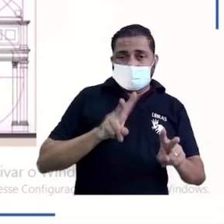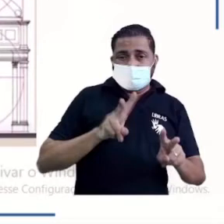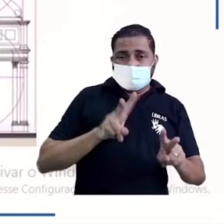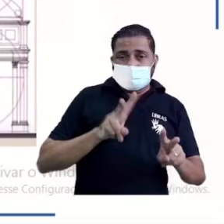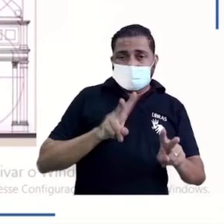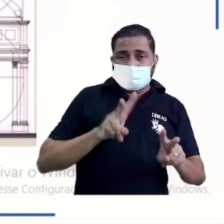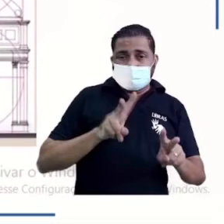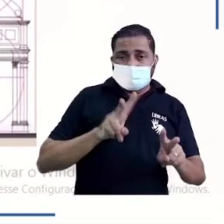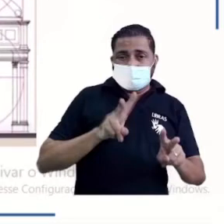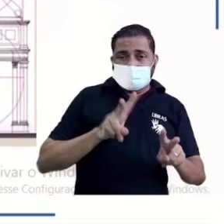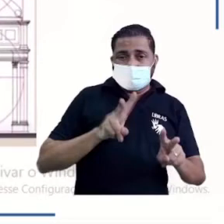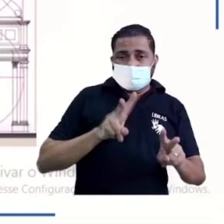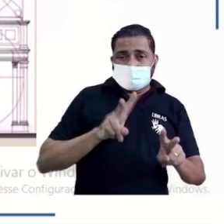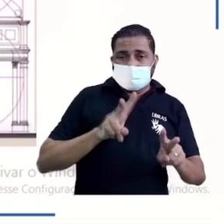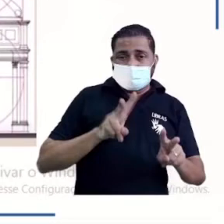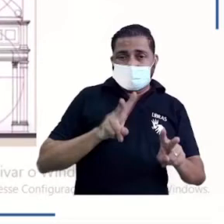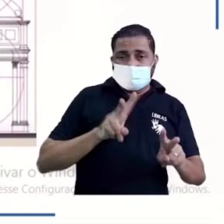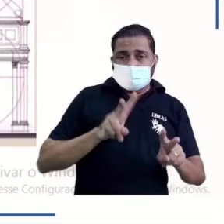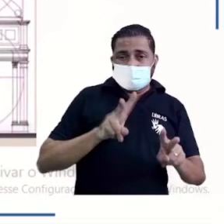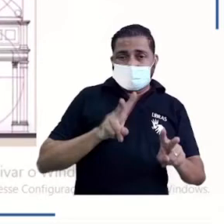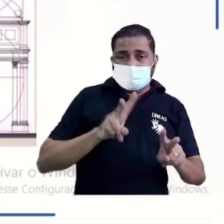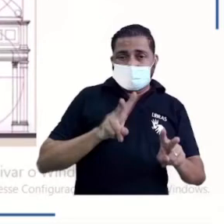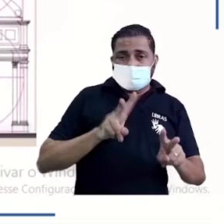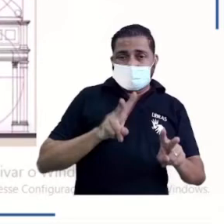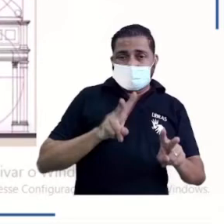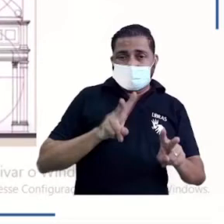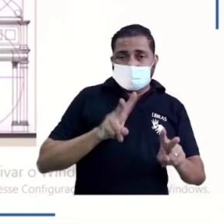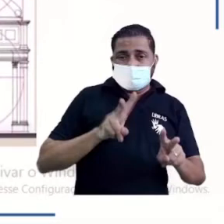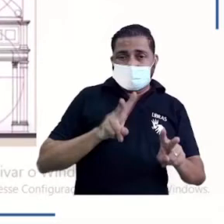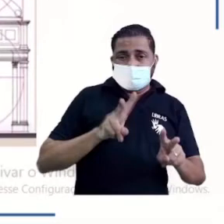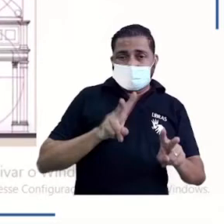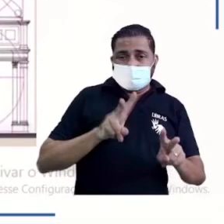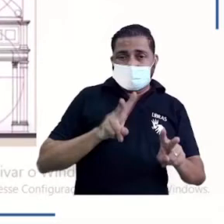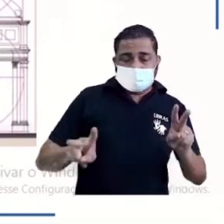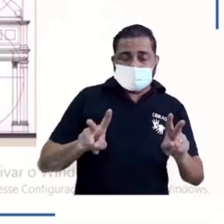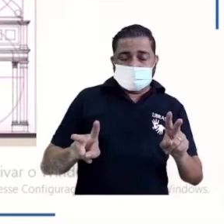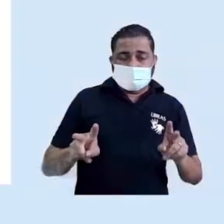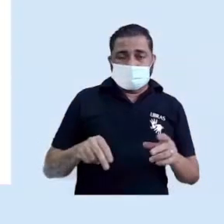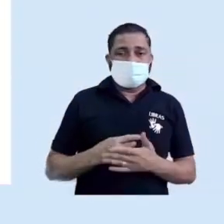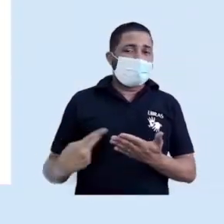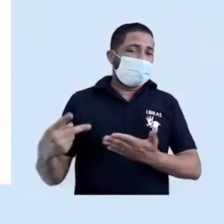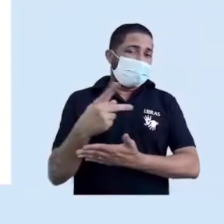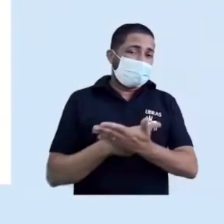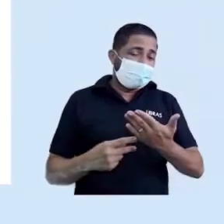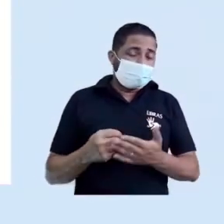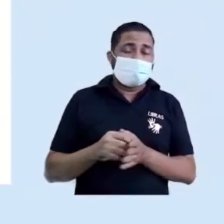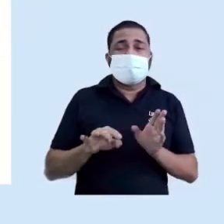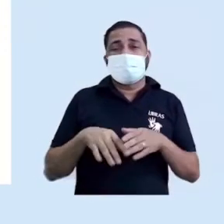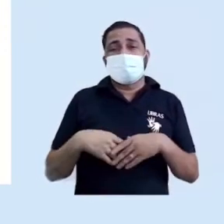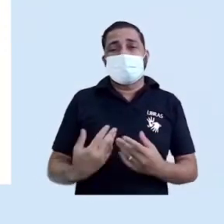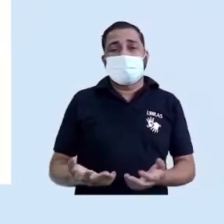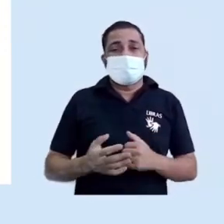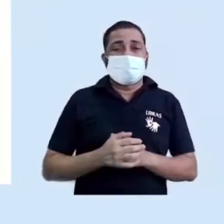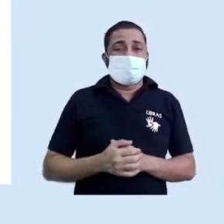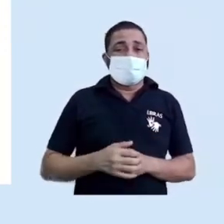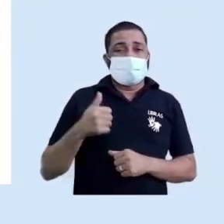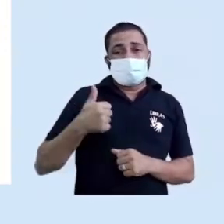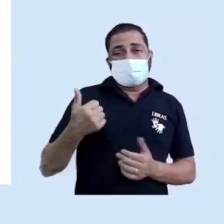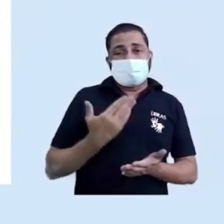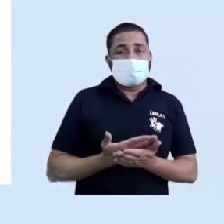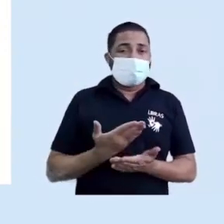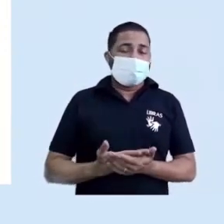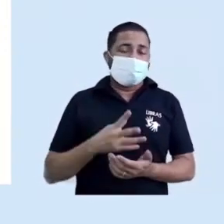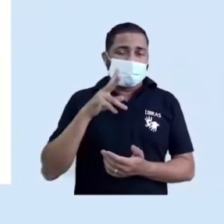inferior, enquadramento, e um castelo com enquadramento. Então, na primeira aula